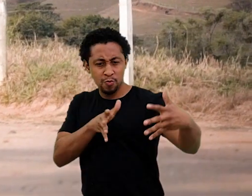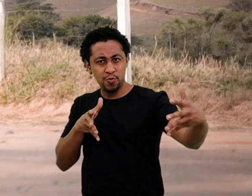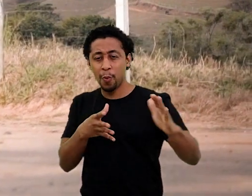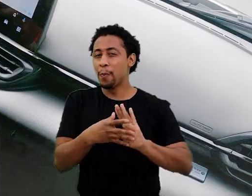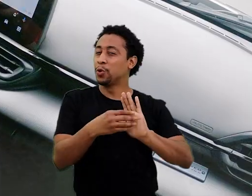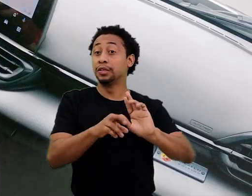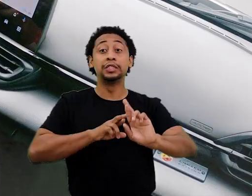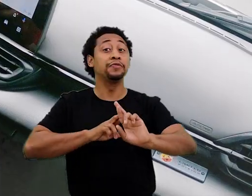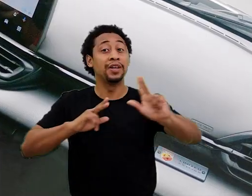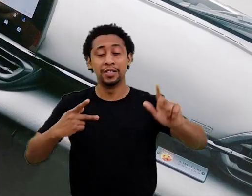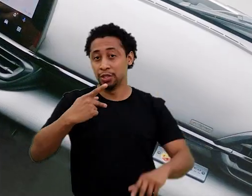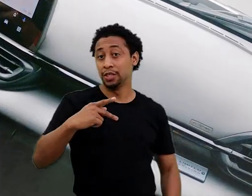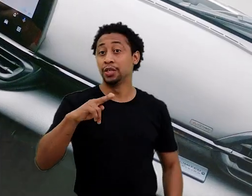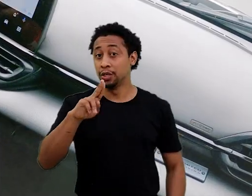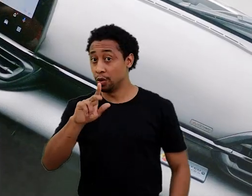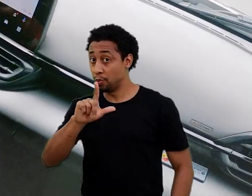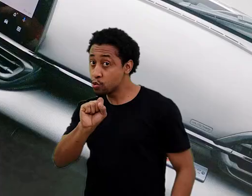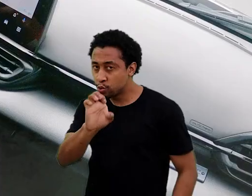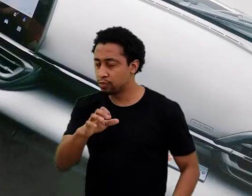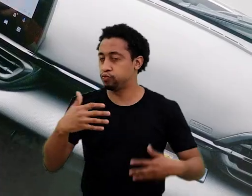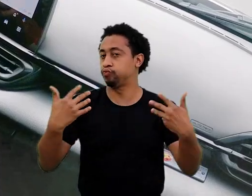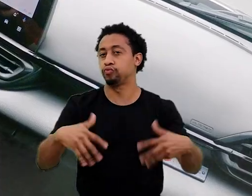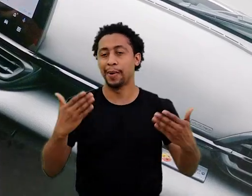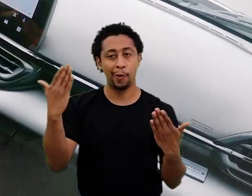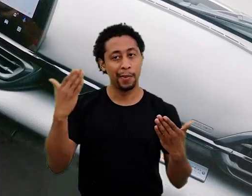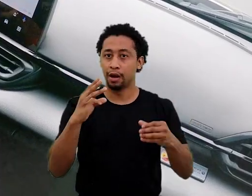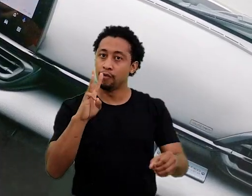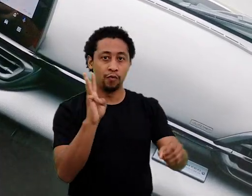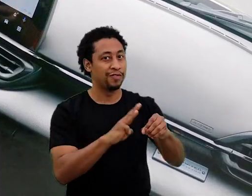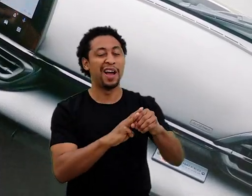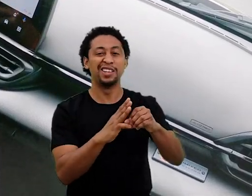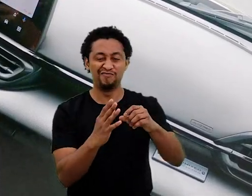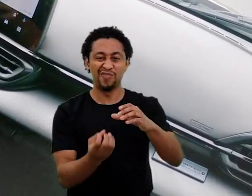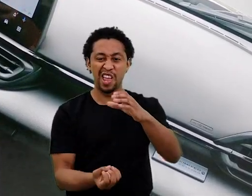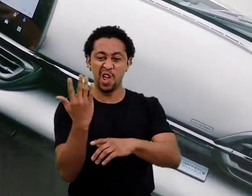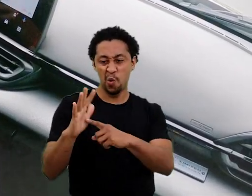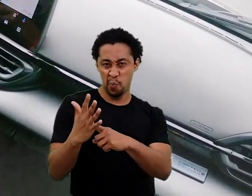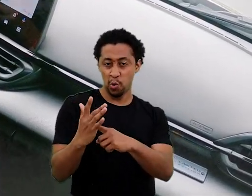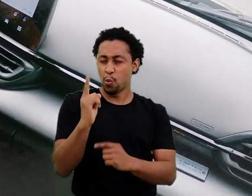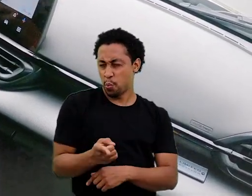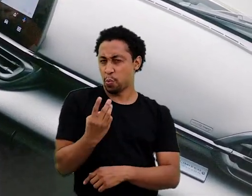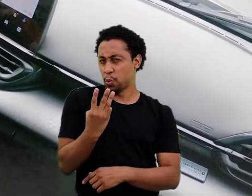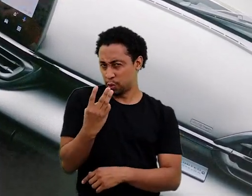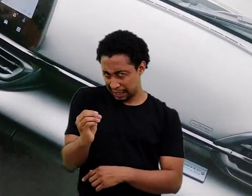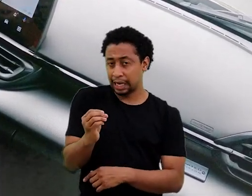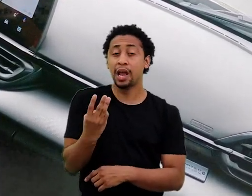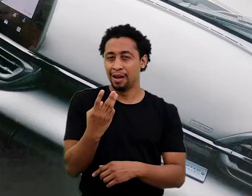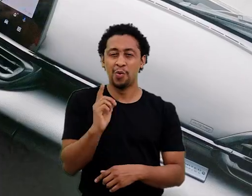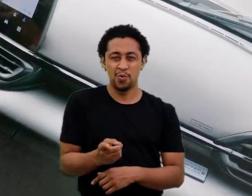próprio Pulse, mas eles foram além em relação ao Volkswagen, introduzindo esse motor aqui. Então tem uma opção mais sofisticada, com mais